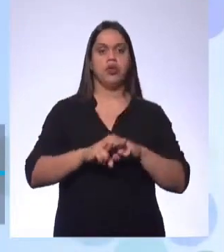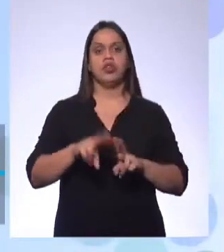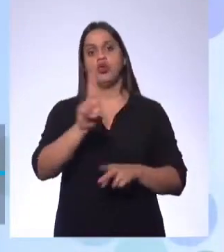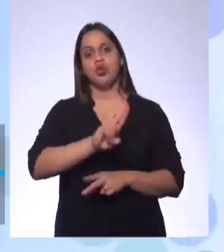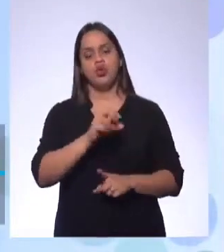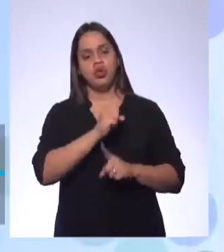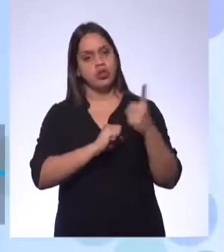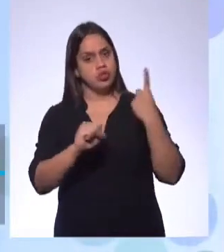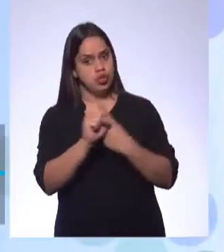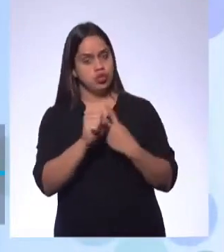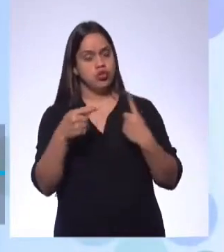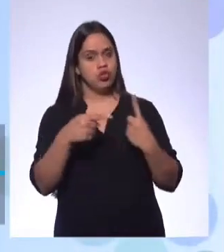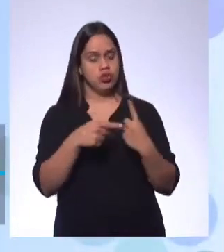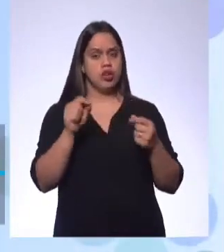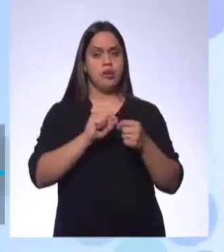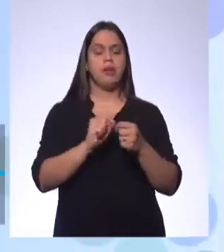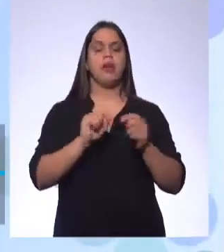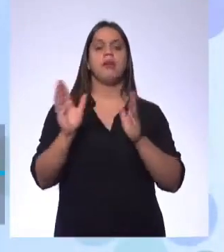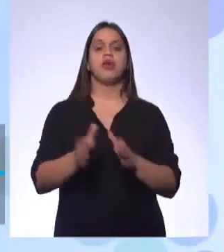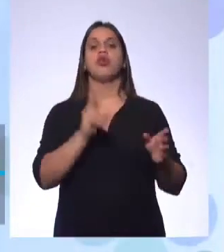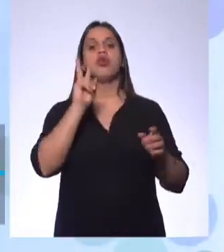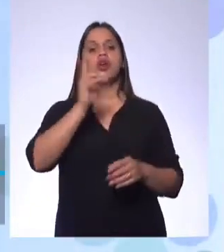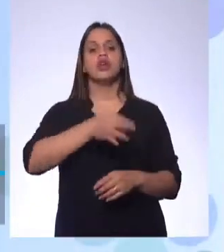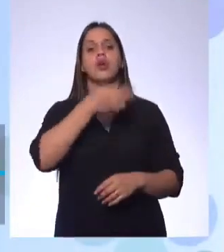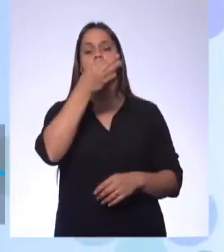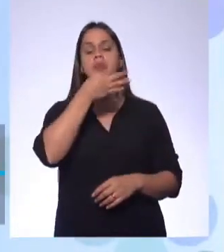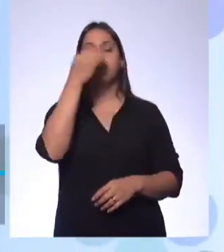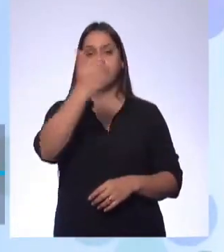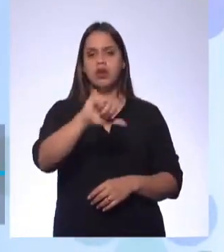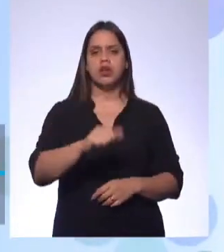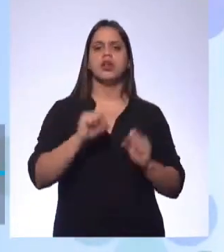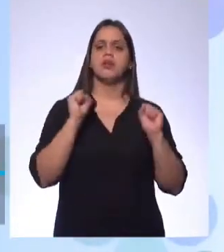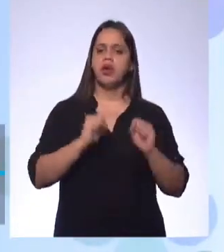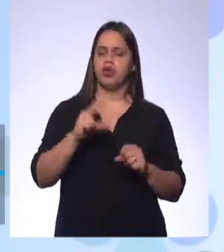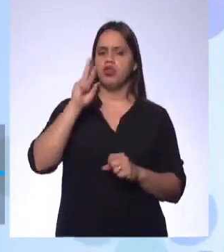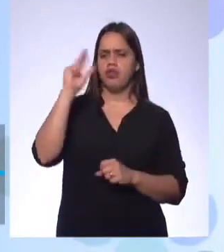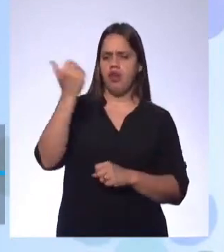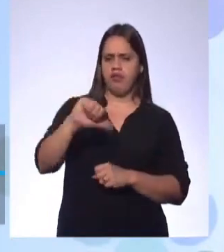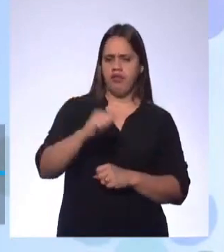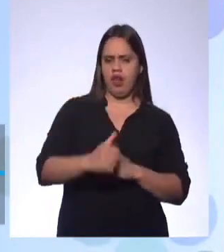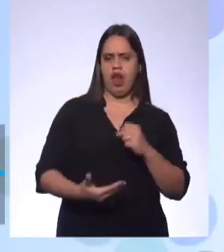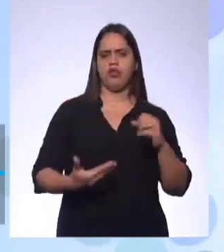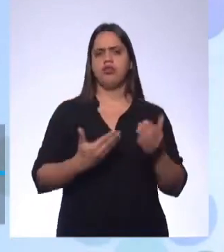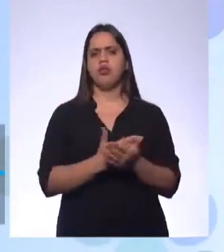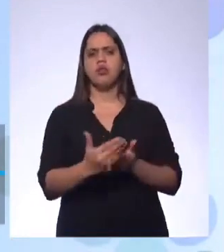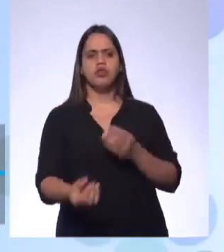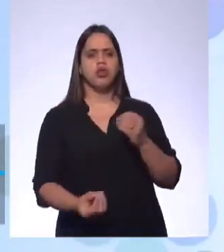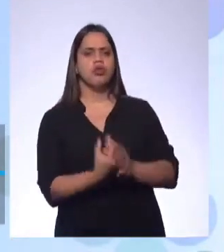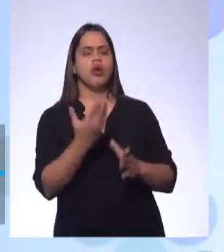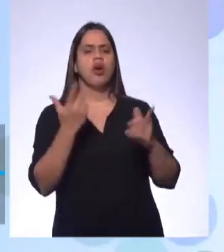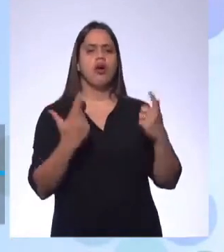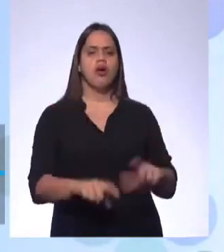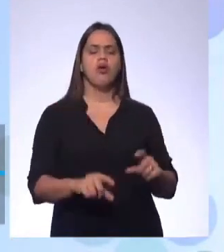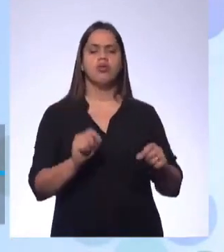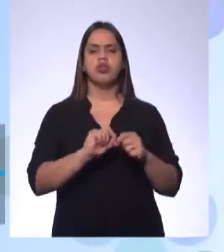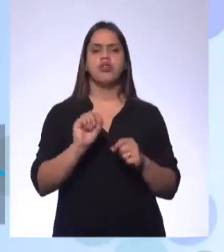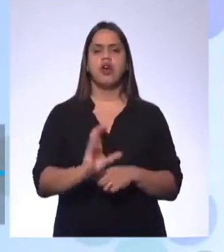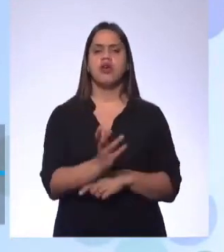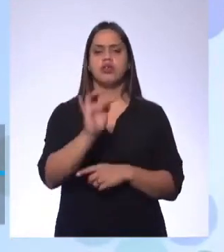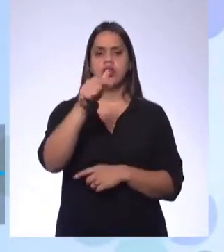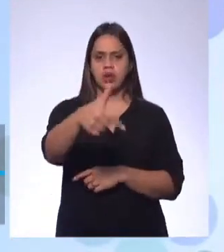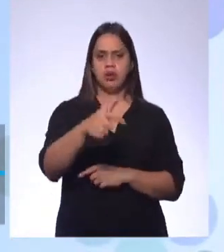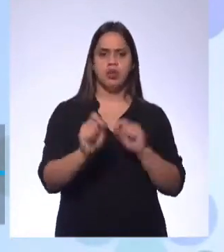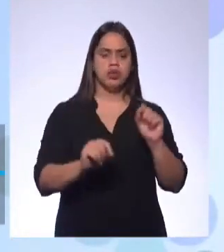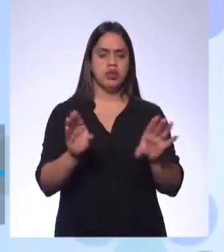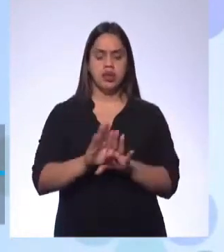sociologia, para a produção de um senso crítico, que possa ser verificada a sua origem, as suas consequências, né,